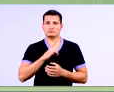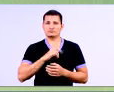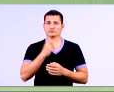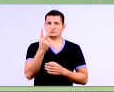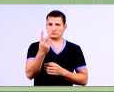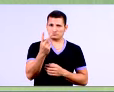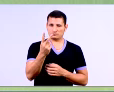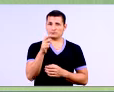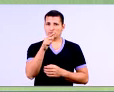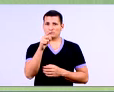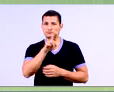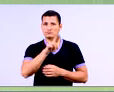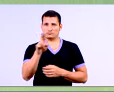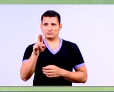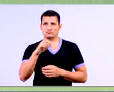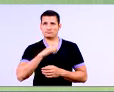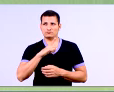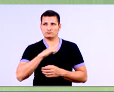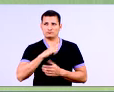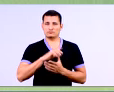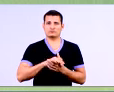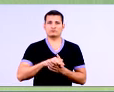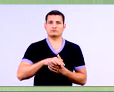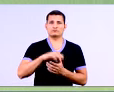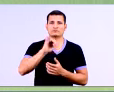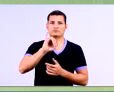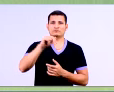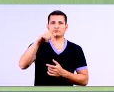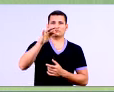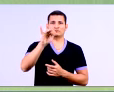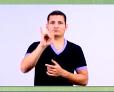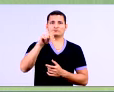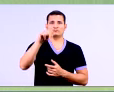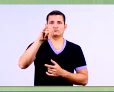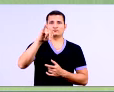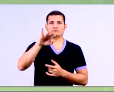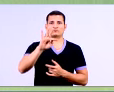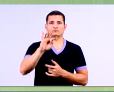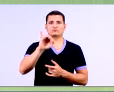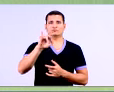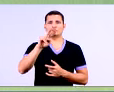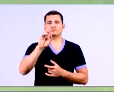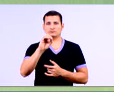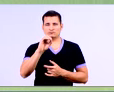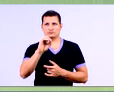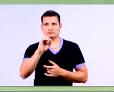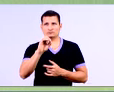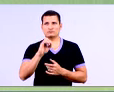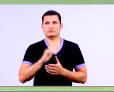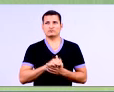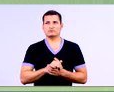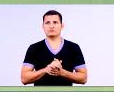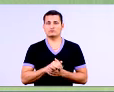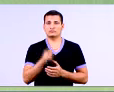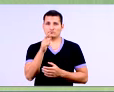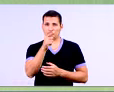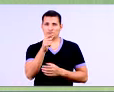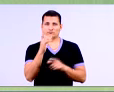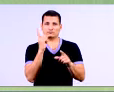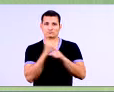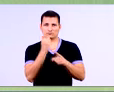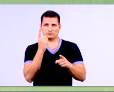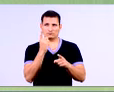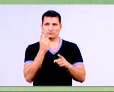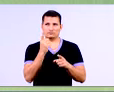coisas. Que esse nome esteja no infinitivo, mostrar, fazer, pontuar, e que ele